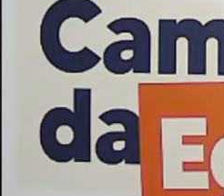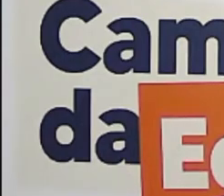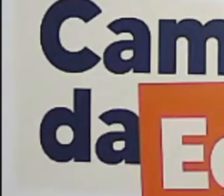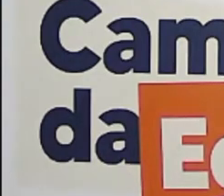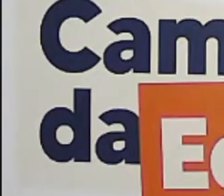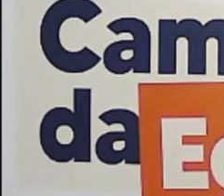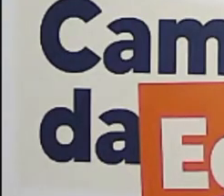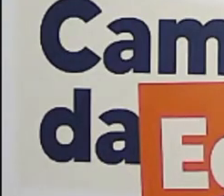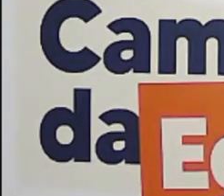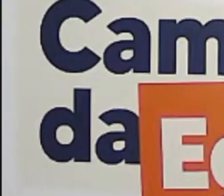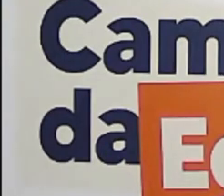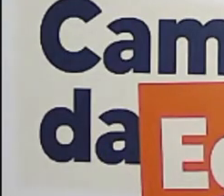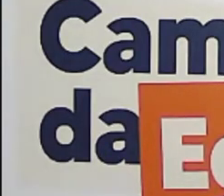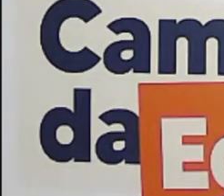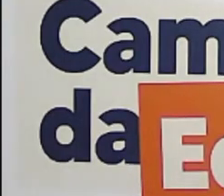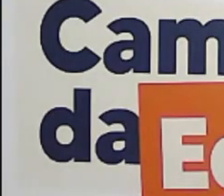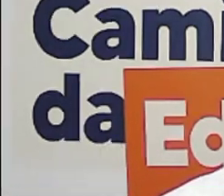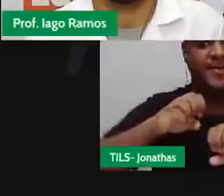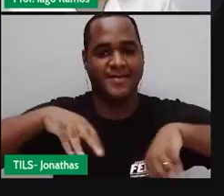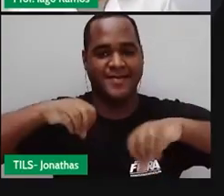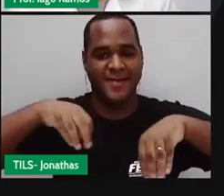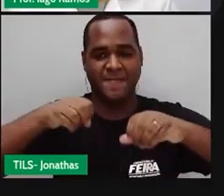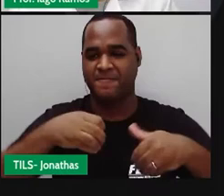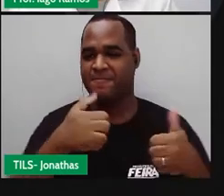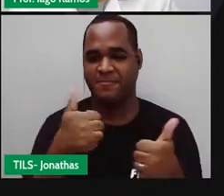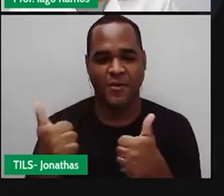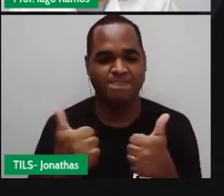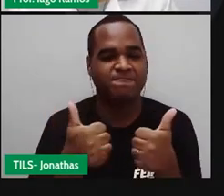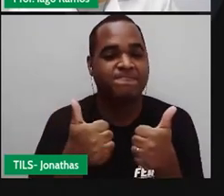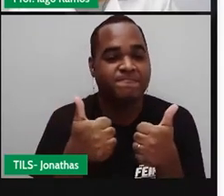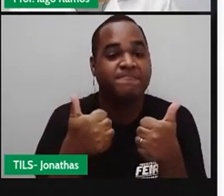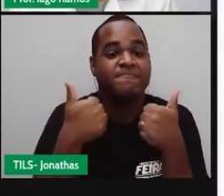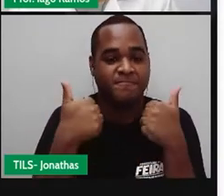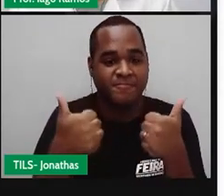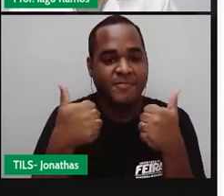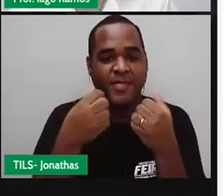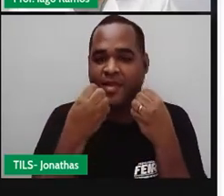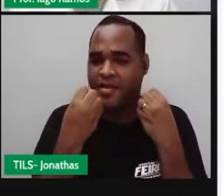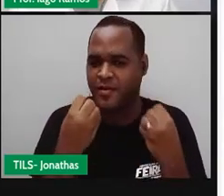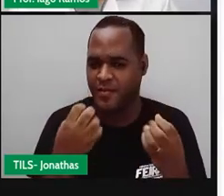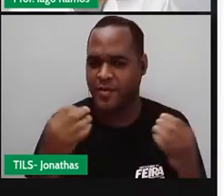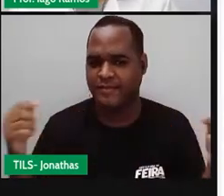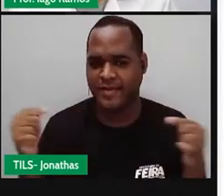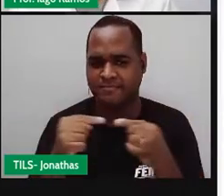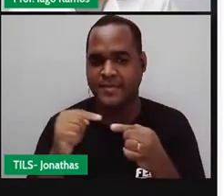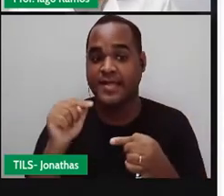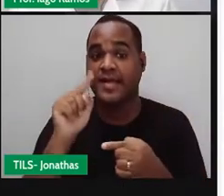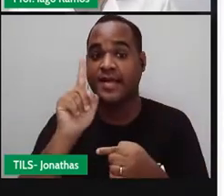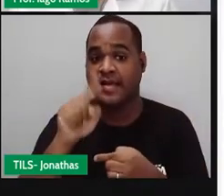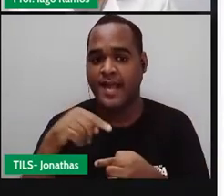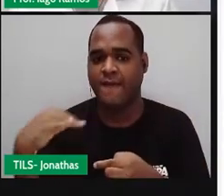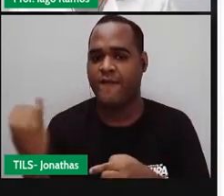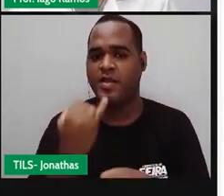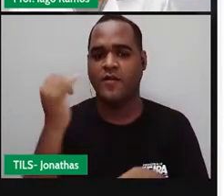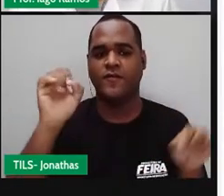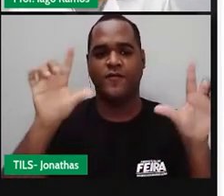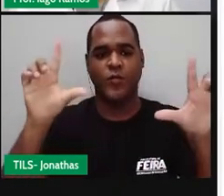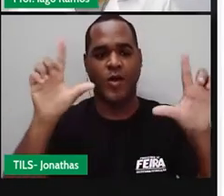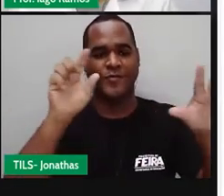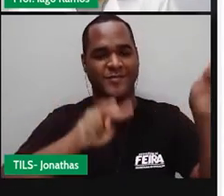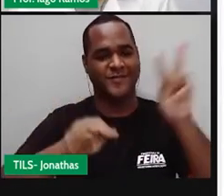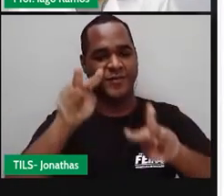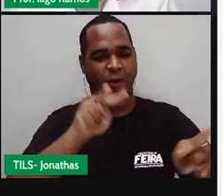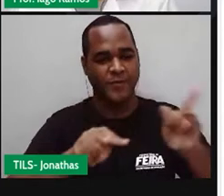a nossa aula e que vai ser bacana tudo bem vó Esse é o nosso quadro virtual tá bom